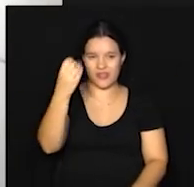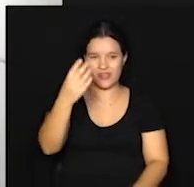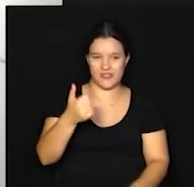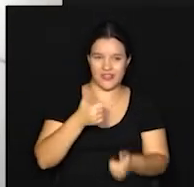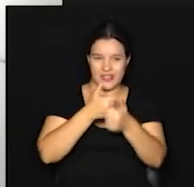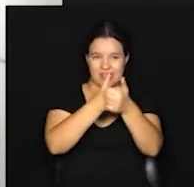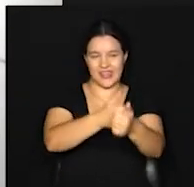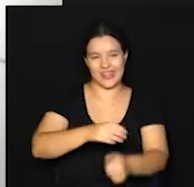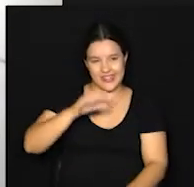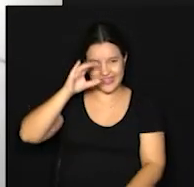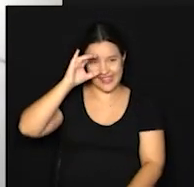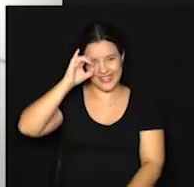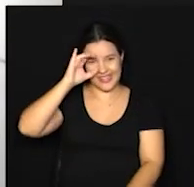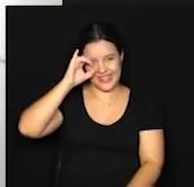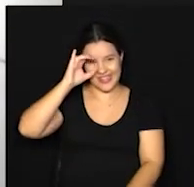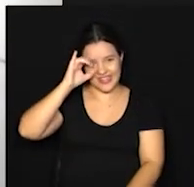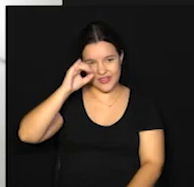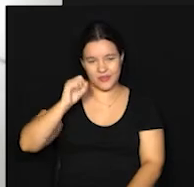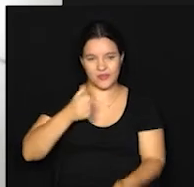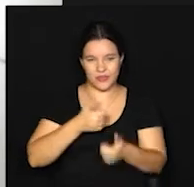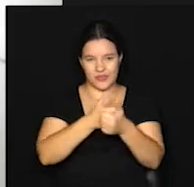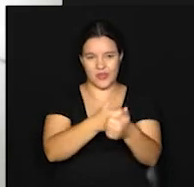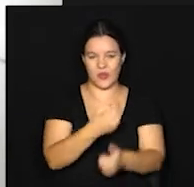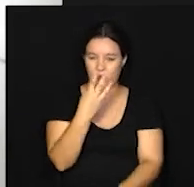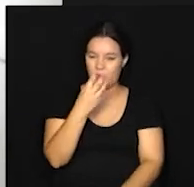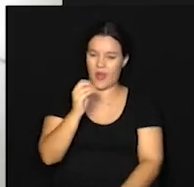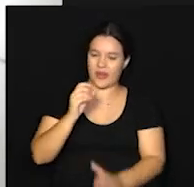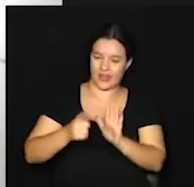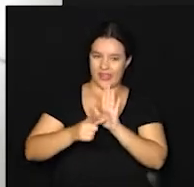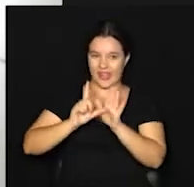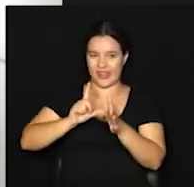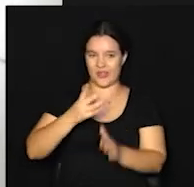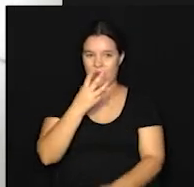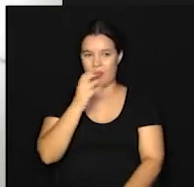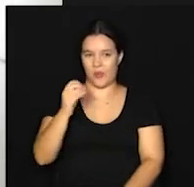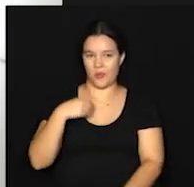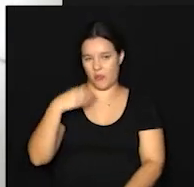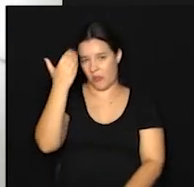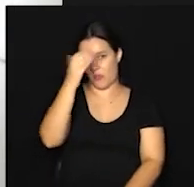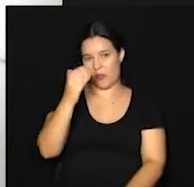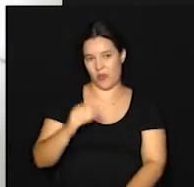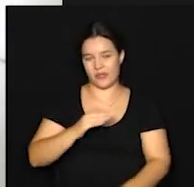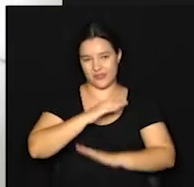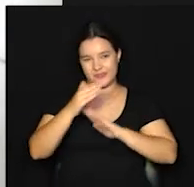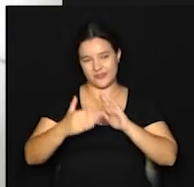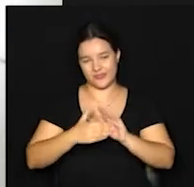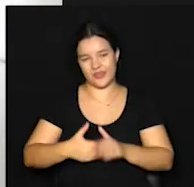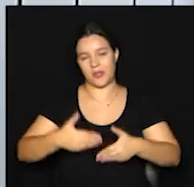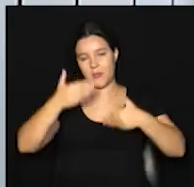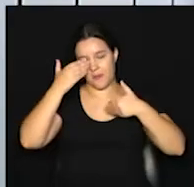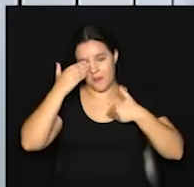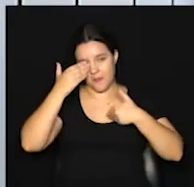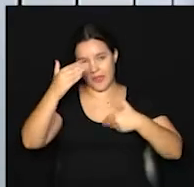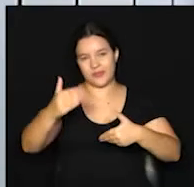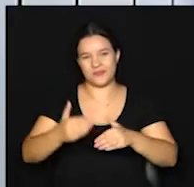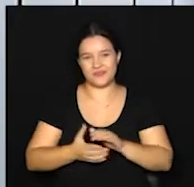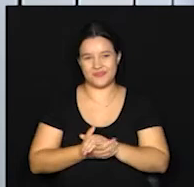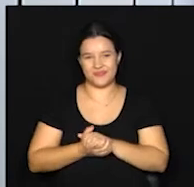seguir lá no meu Instagram, Parentes dos 40, que é onde eu vou postando tudo. Muito obrigado, então,